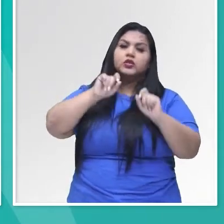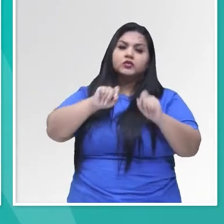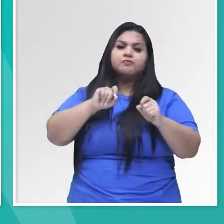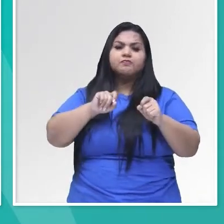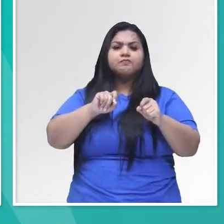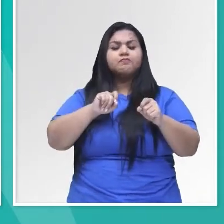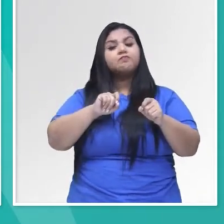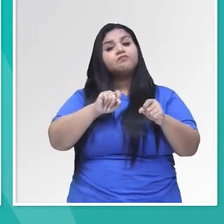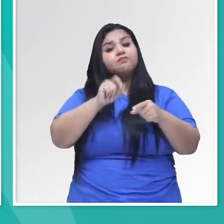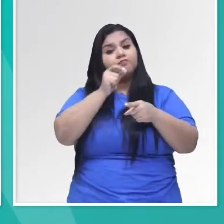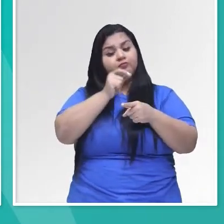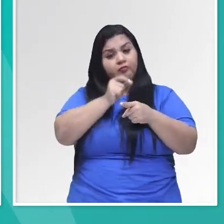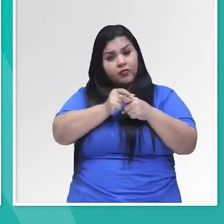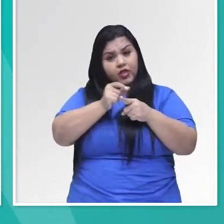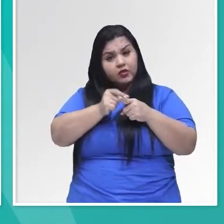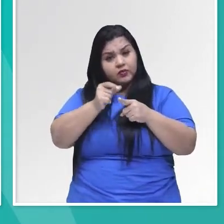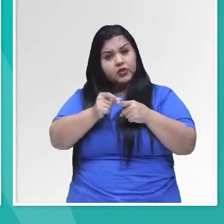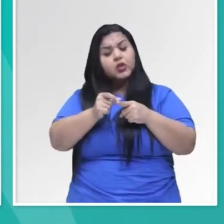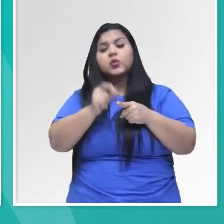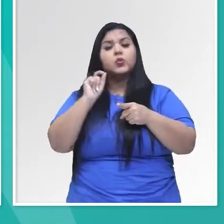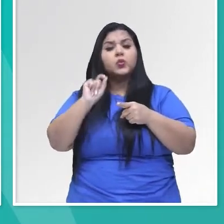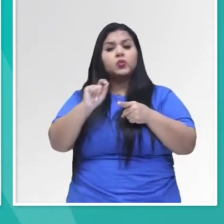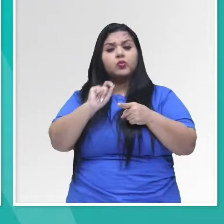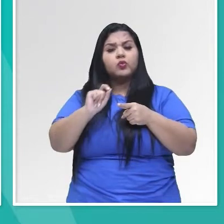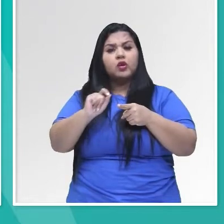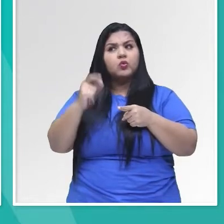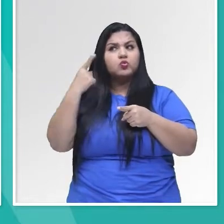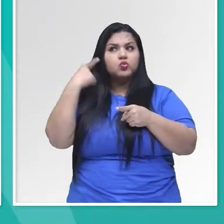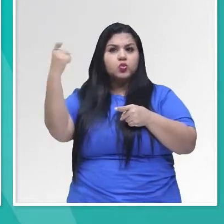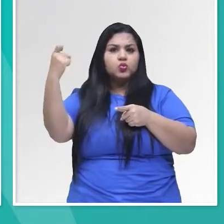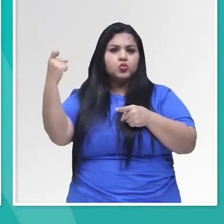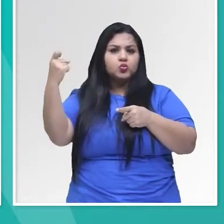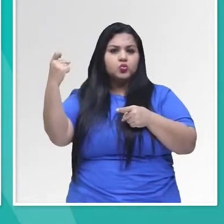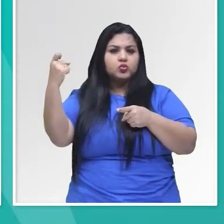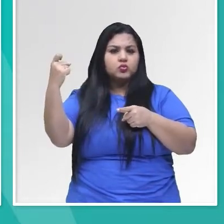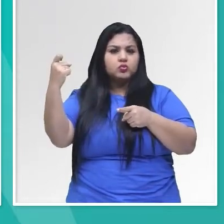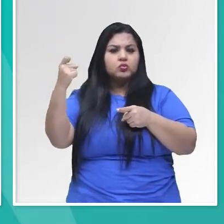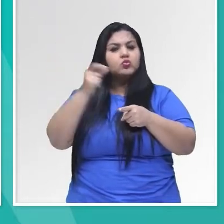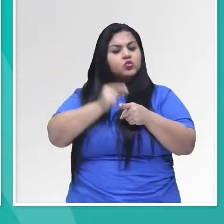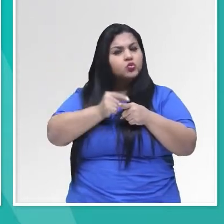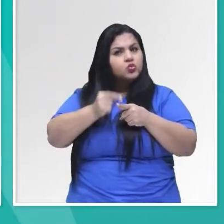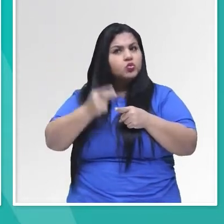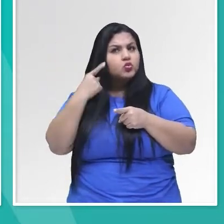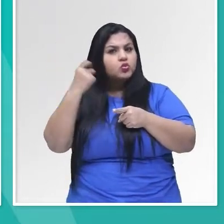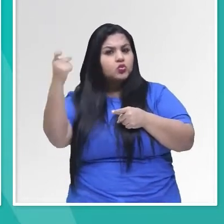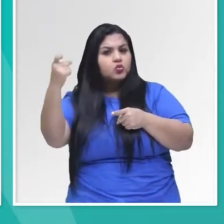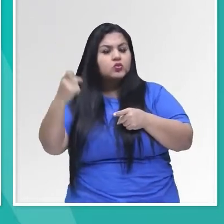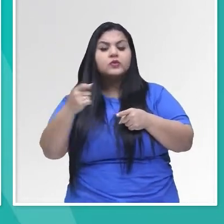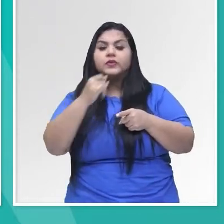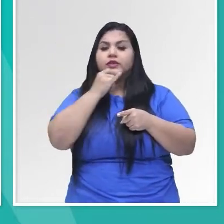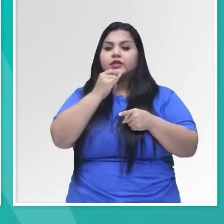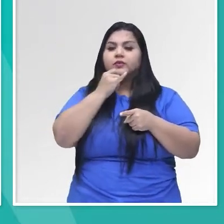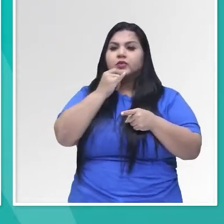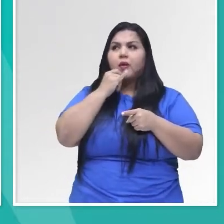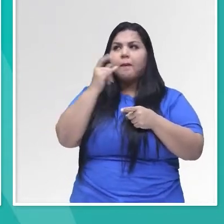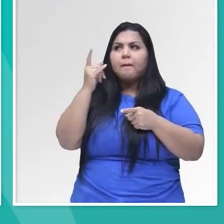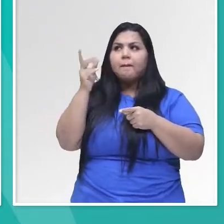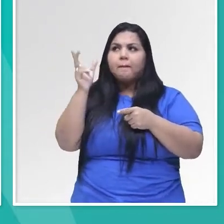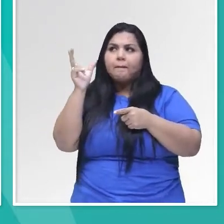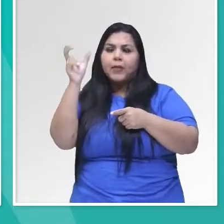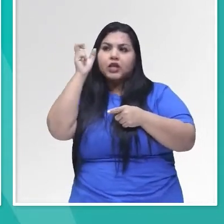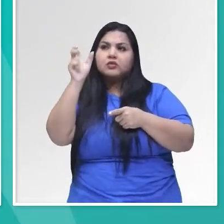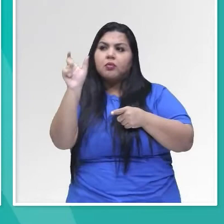Fonética. Fonética para a língua portuguesa é o som. Nós trabalhamos com som. Por exemplo, quando nós percebemos uma